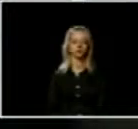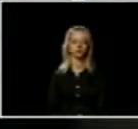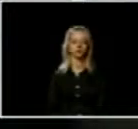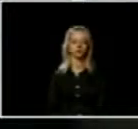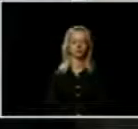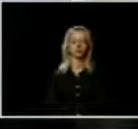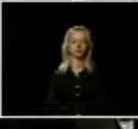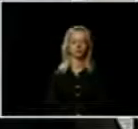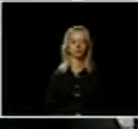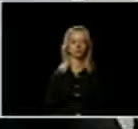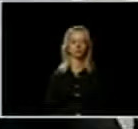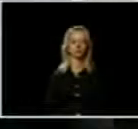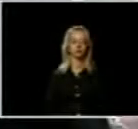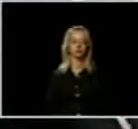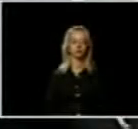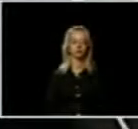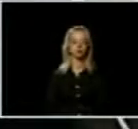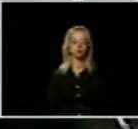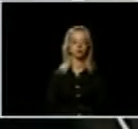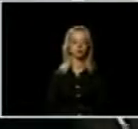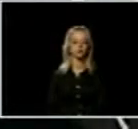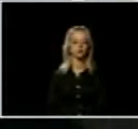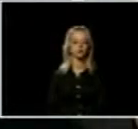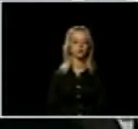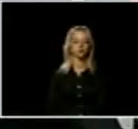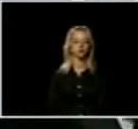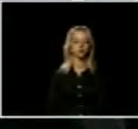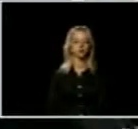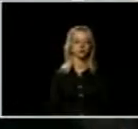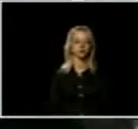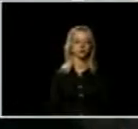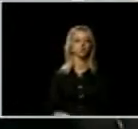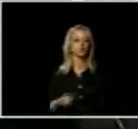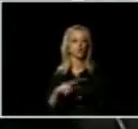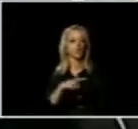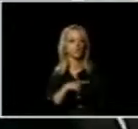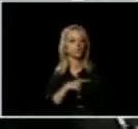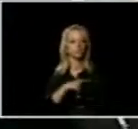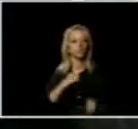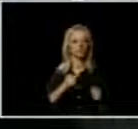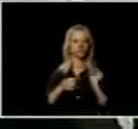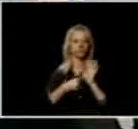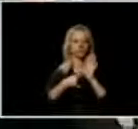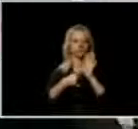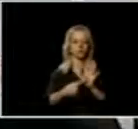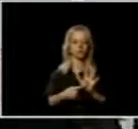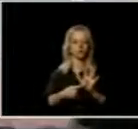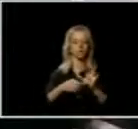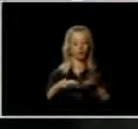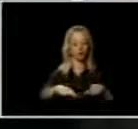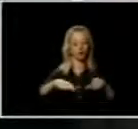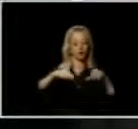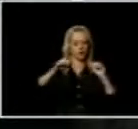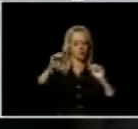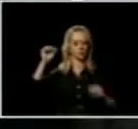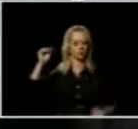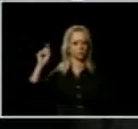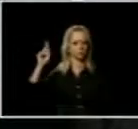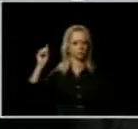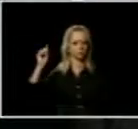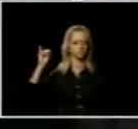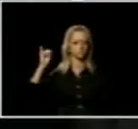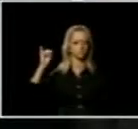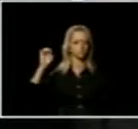prioritariamente, a participação do poder executivo local nas audiências.